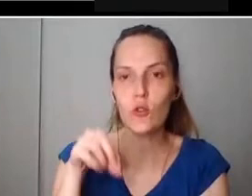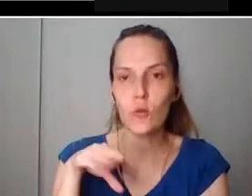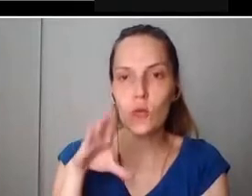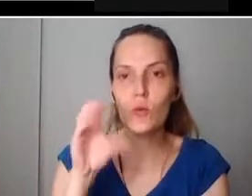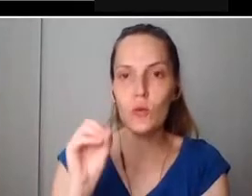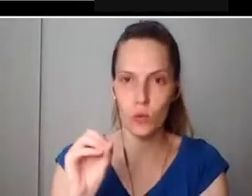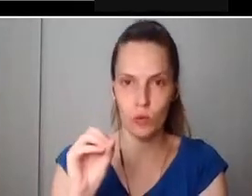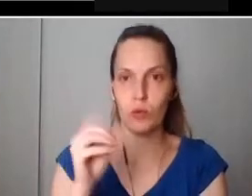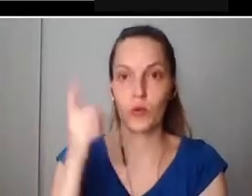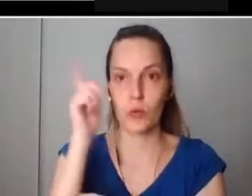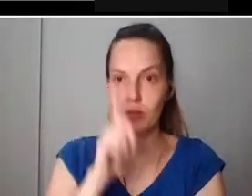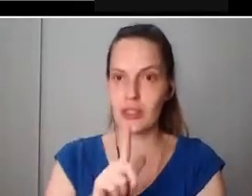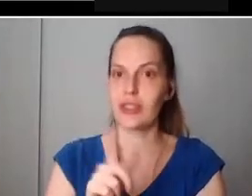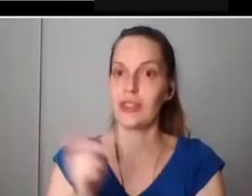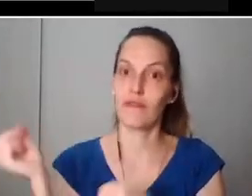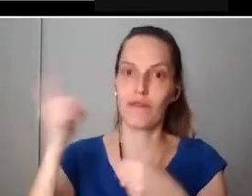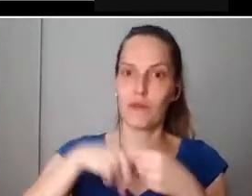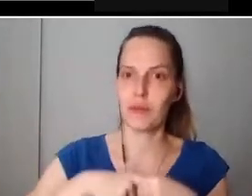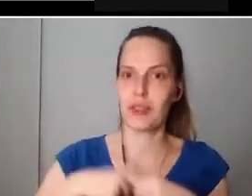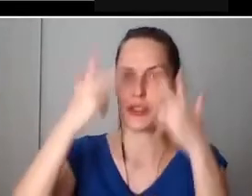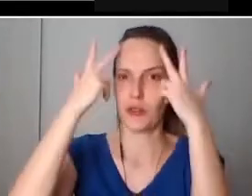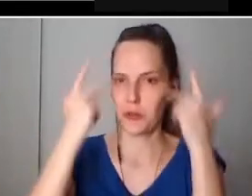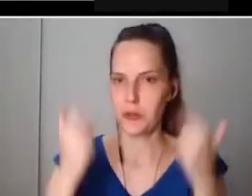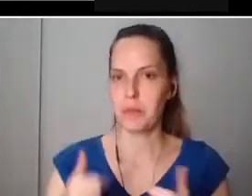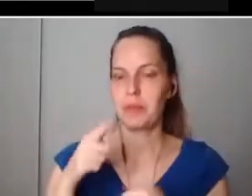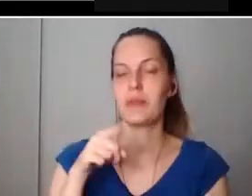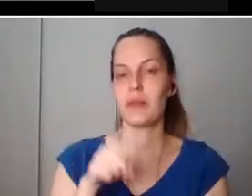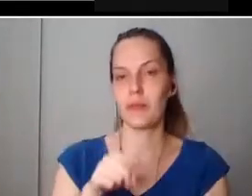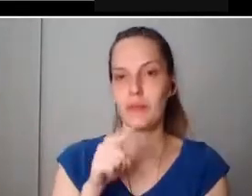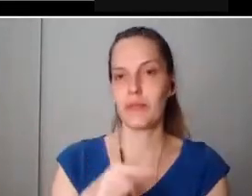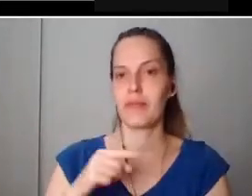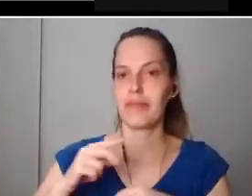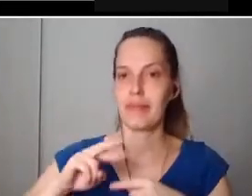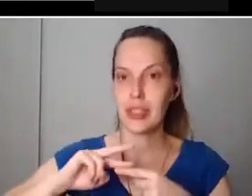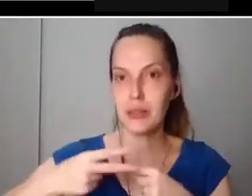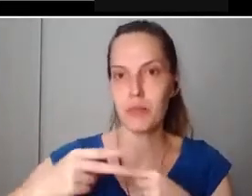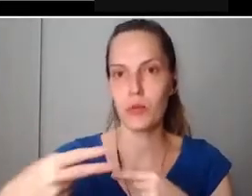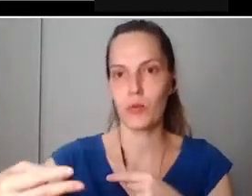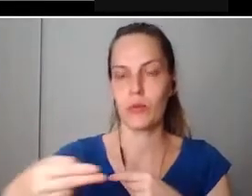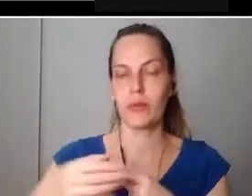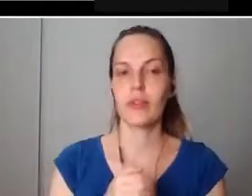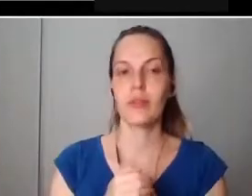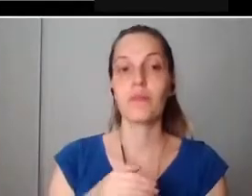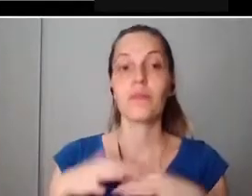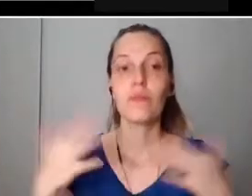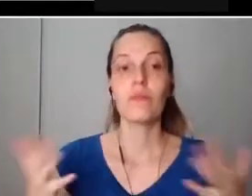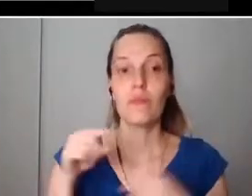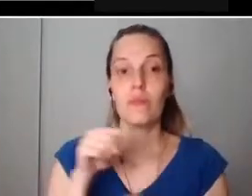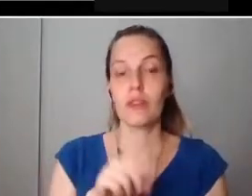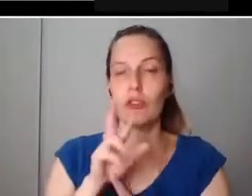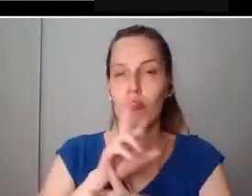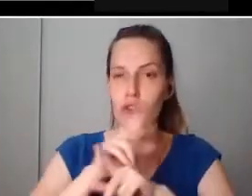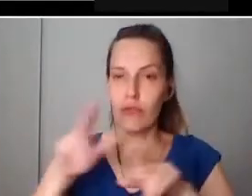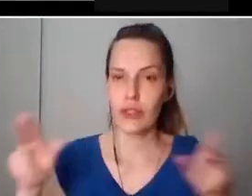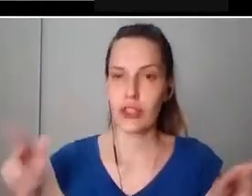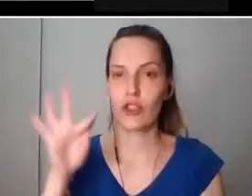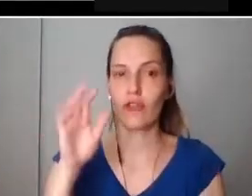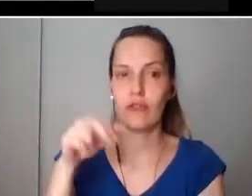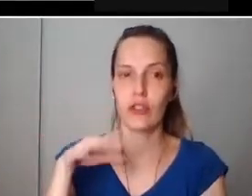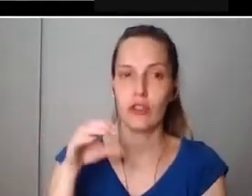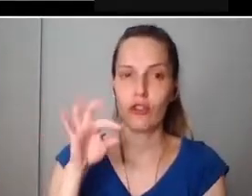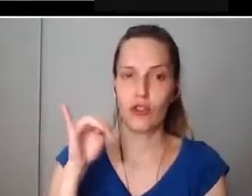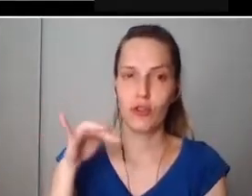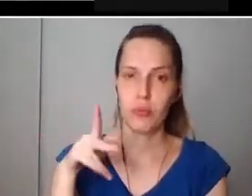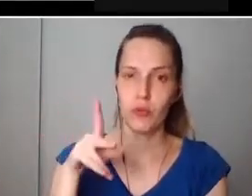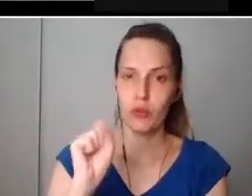memória de linfócitos, né? Então, a partir de uma célula inicial, tu vai ter diferentes fenótipos, ou seja, tipos de célula que tu vai gerar,